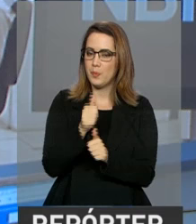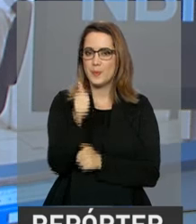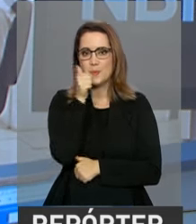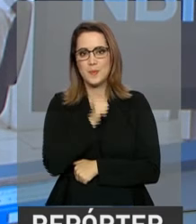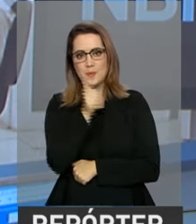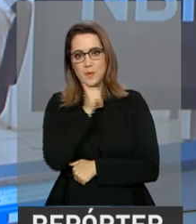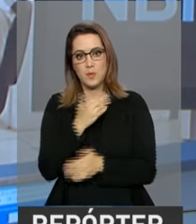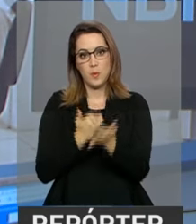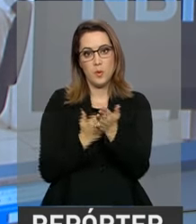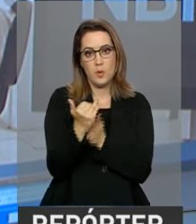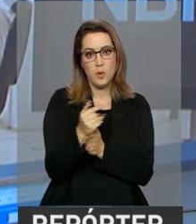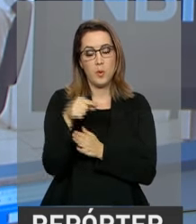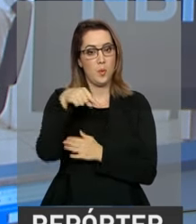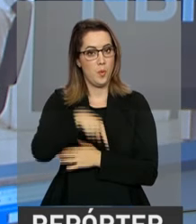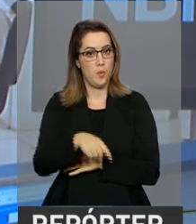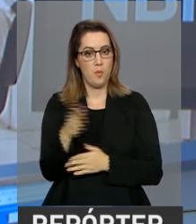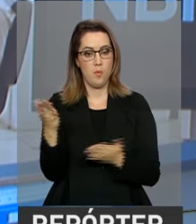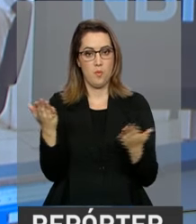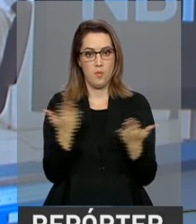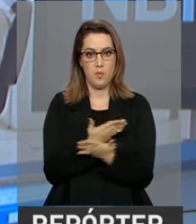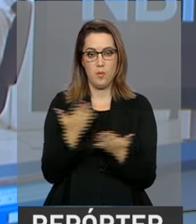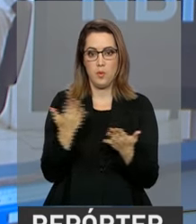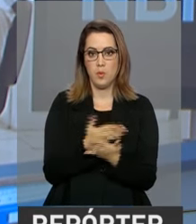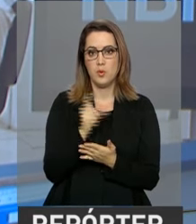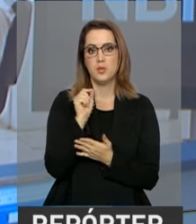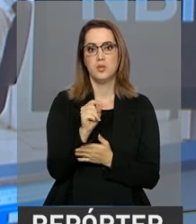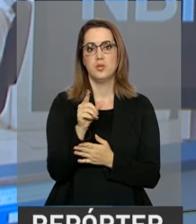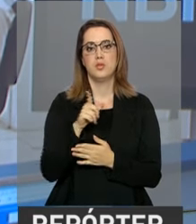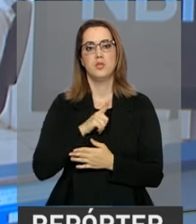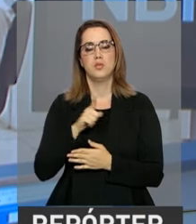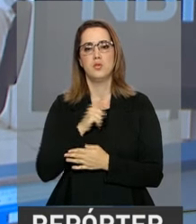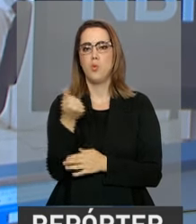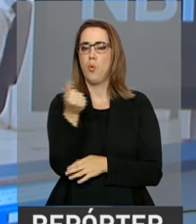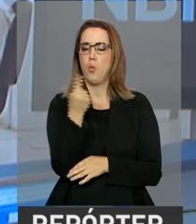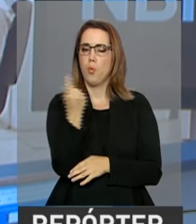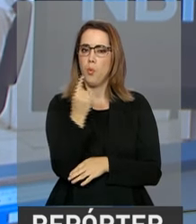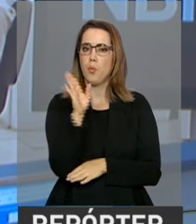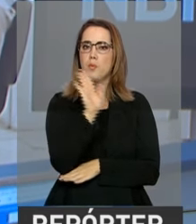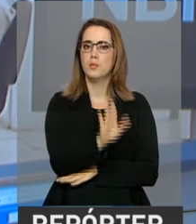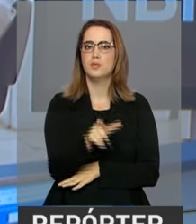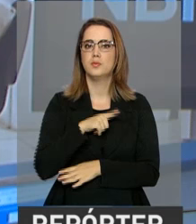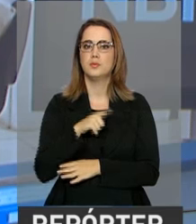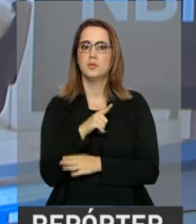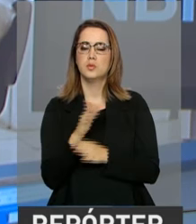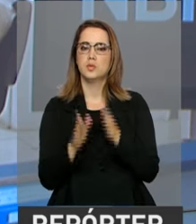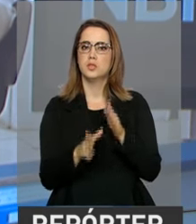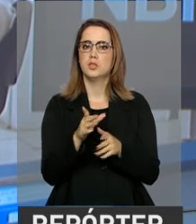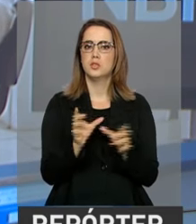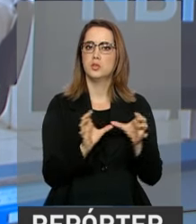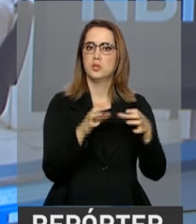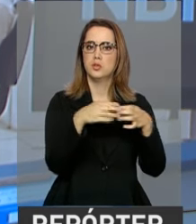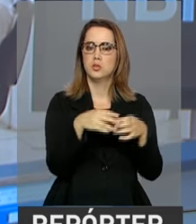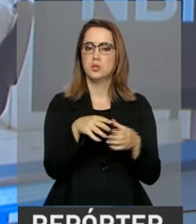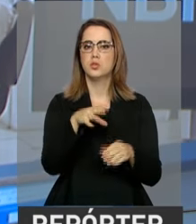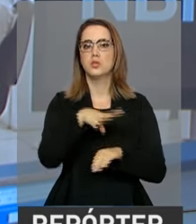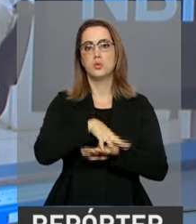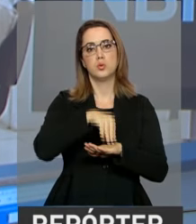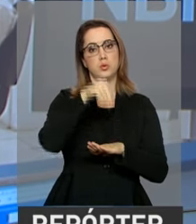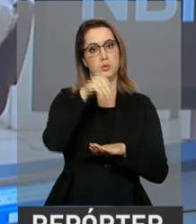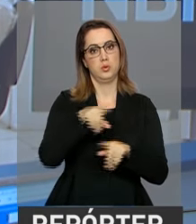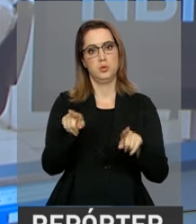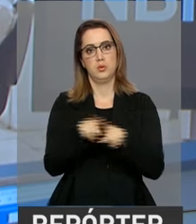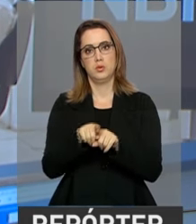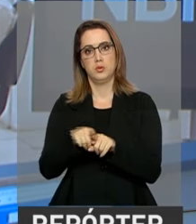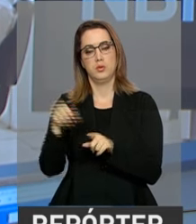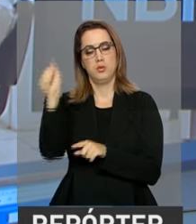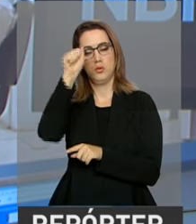inicial nos jogos a primeira partida será hoje a uma da tarde entre as seleções da Suécia e da África do Sul no